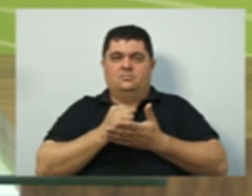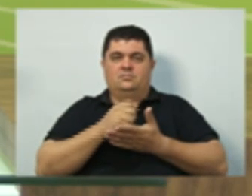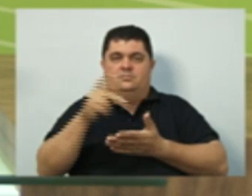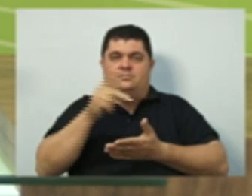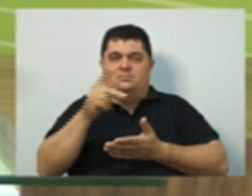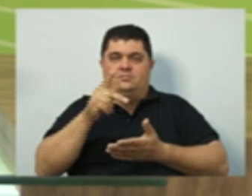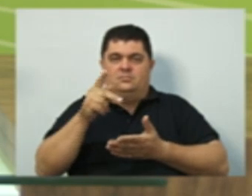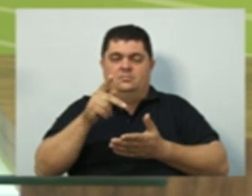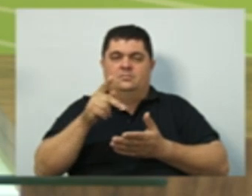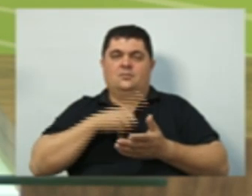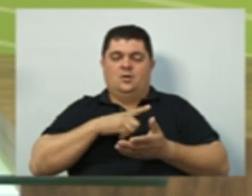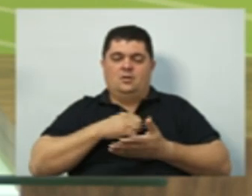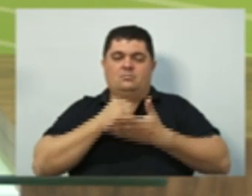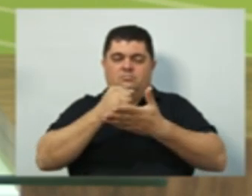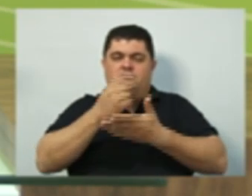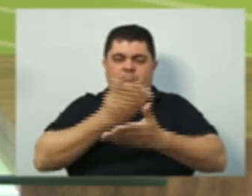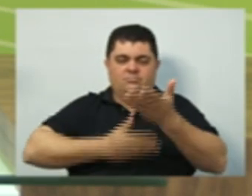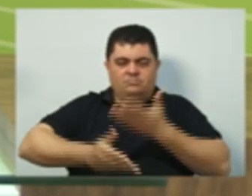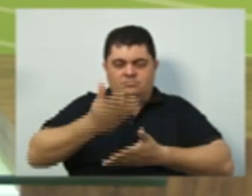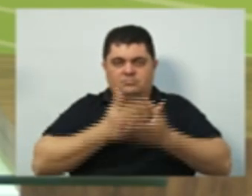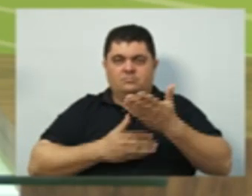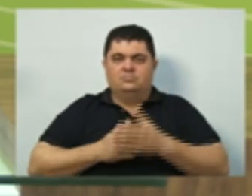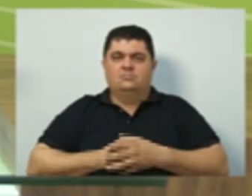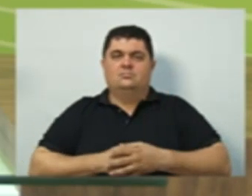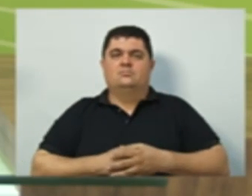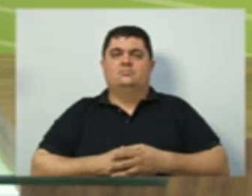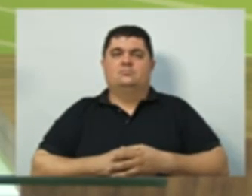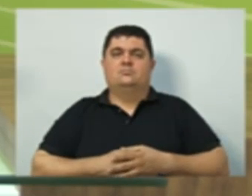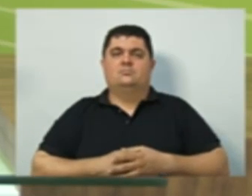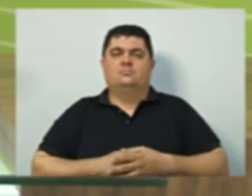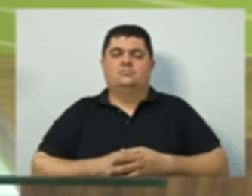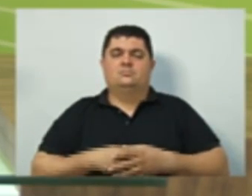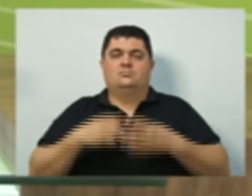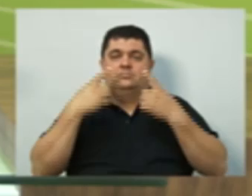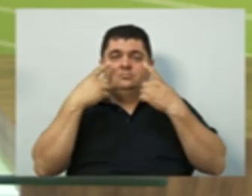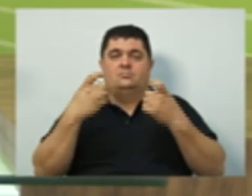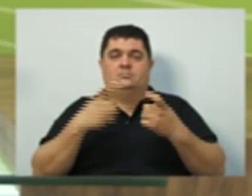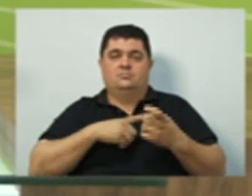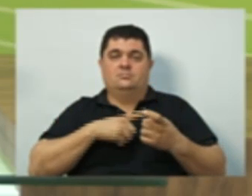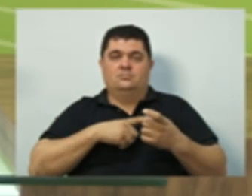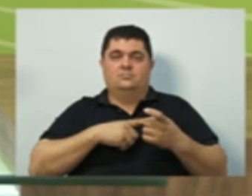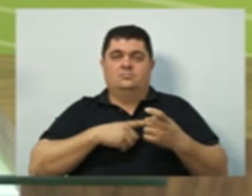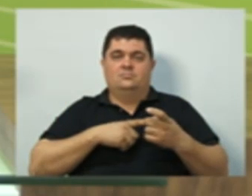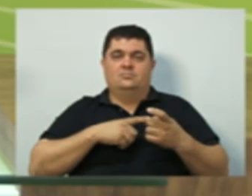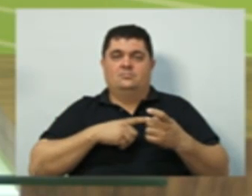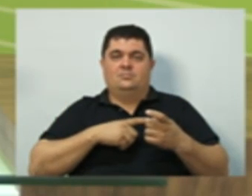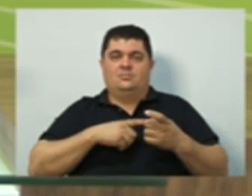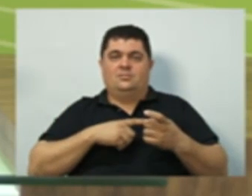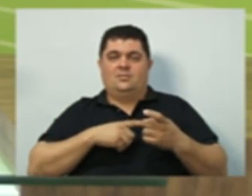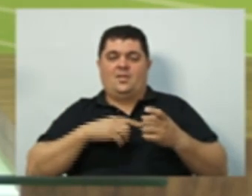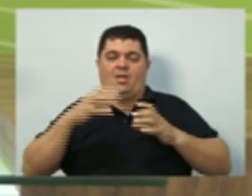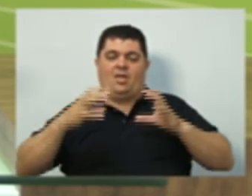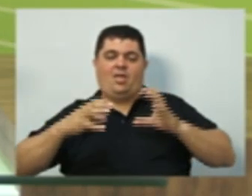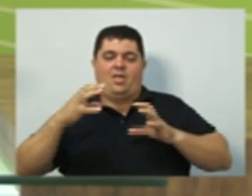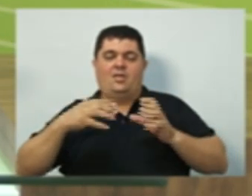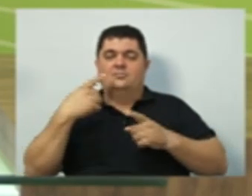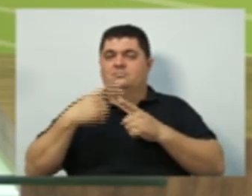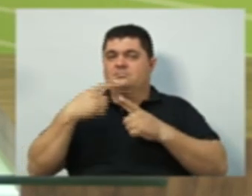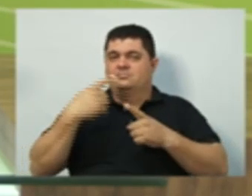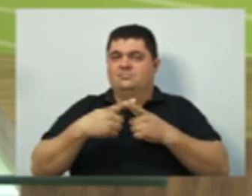Polo, que também deve estar auxiliando justamente nessa motivação. Interessante é que acho que gerou uma discussão lá na escola Dona Benta,